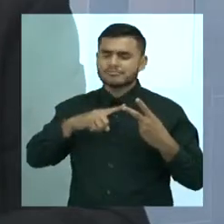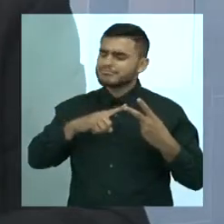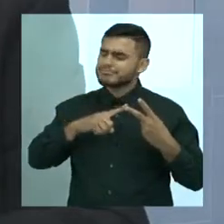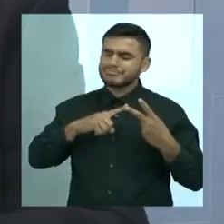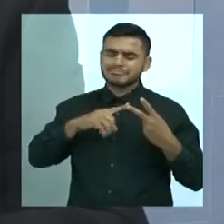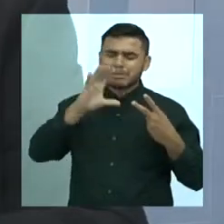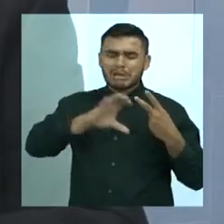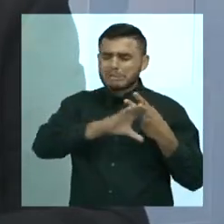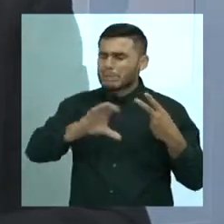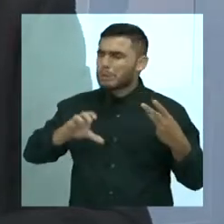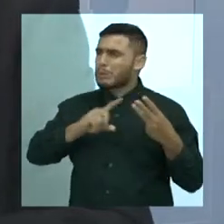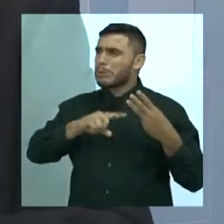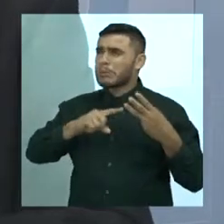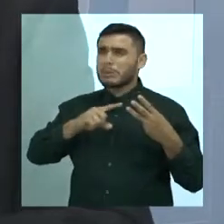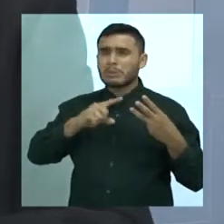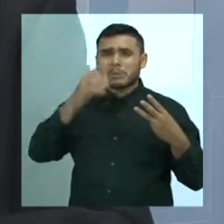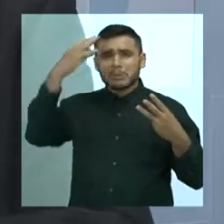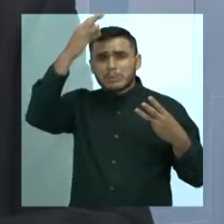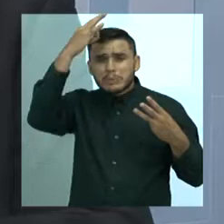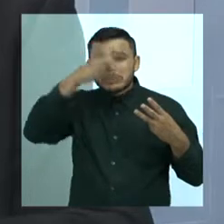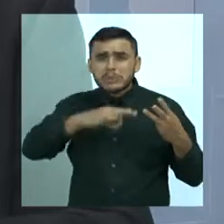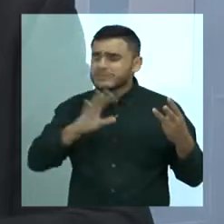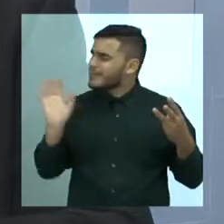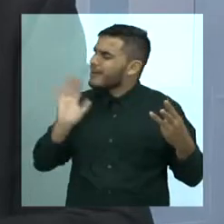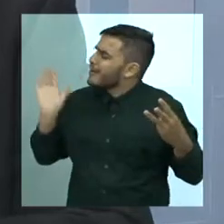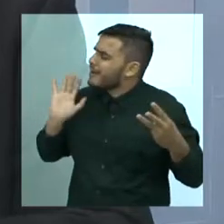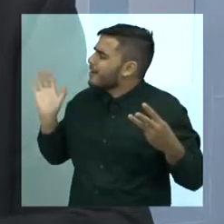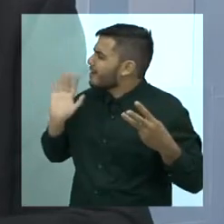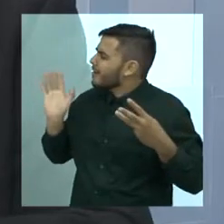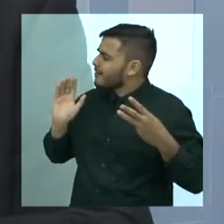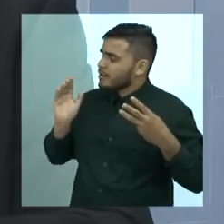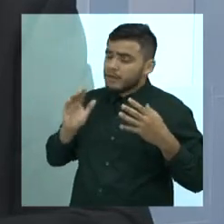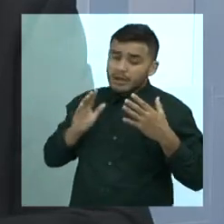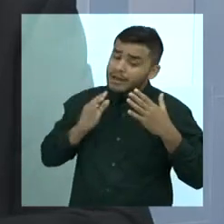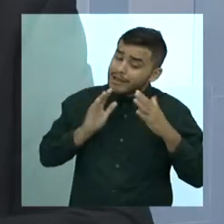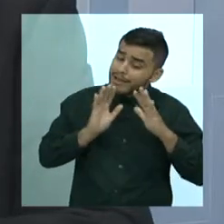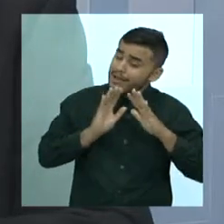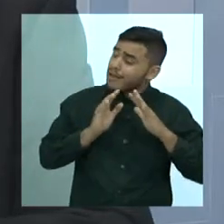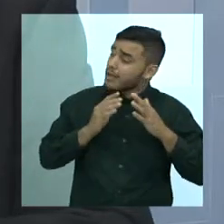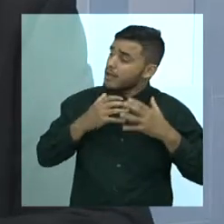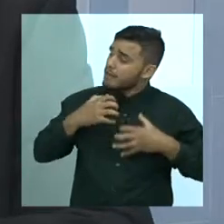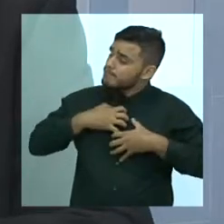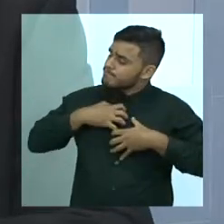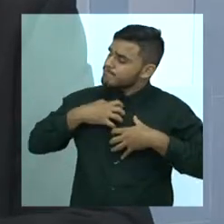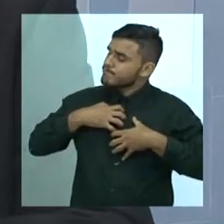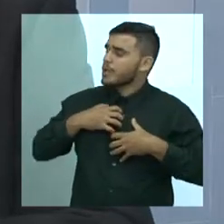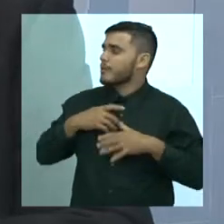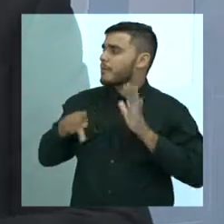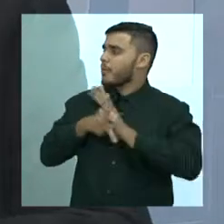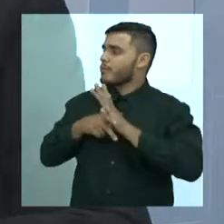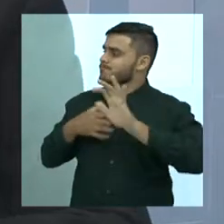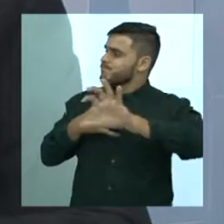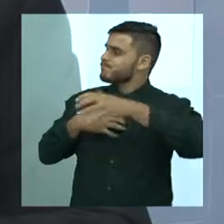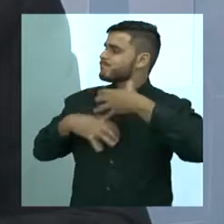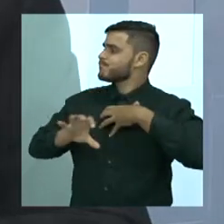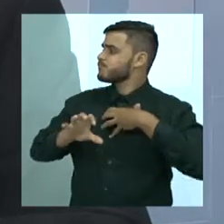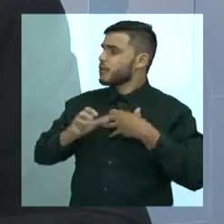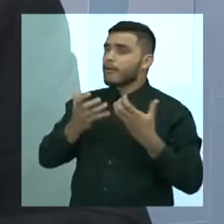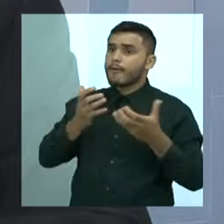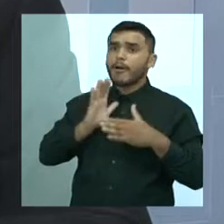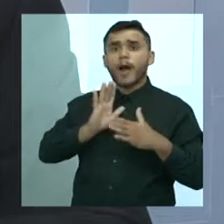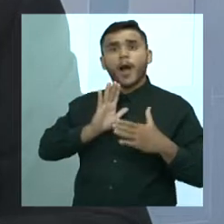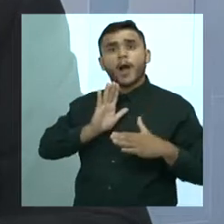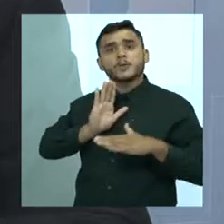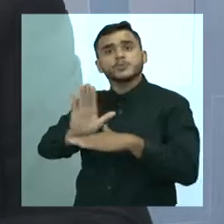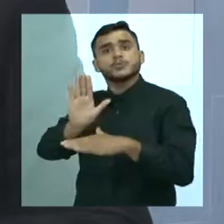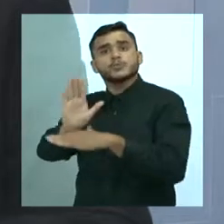ou outras denominações. Isso aí é um ato de filantropia positiva em